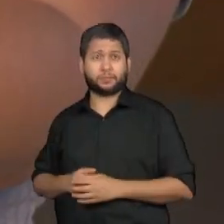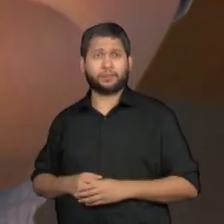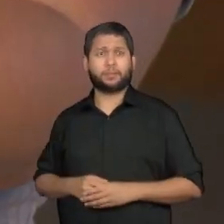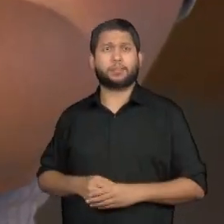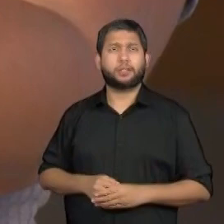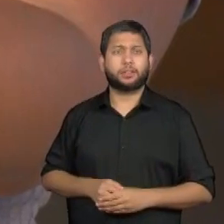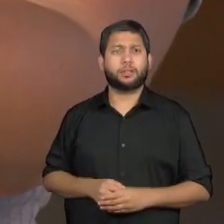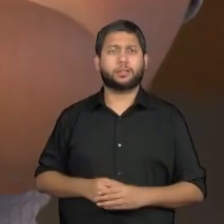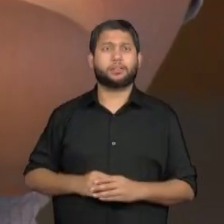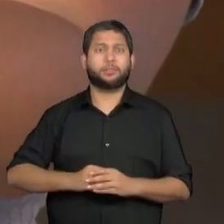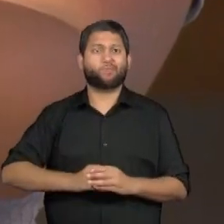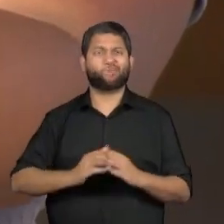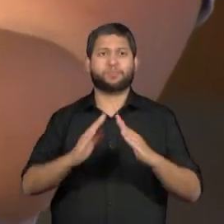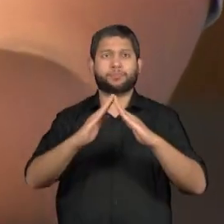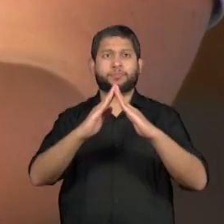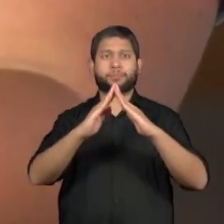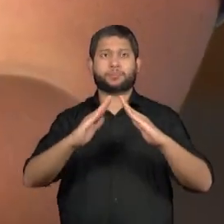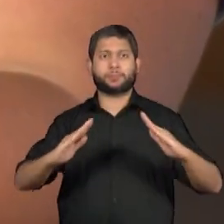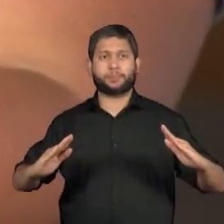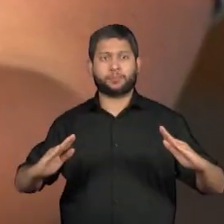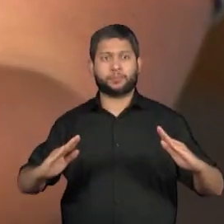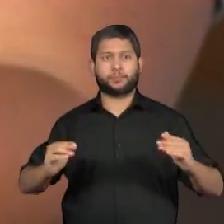aqui.